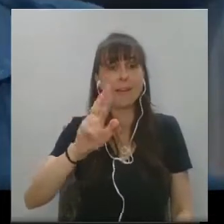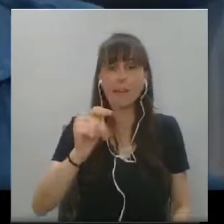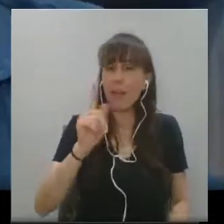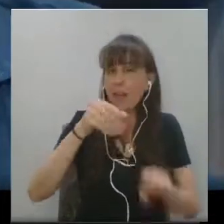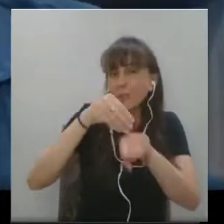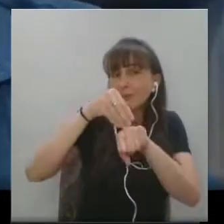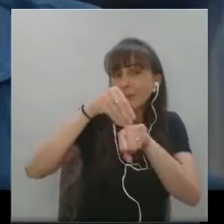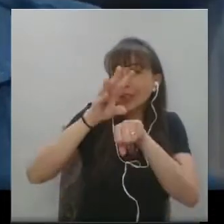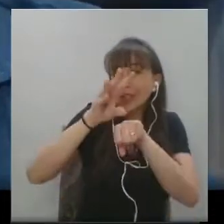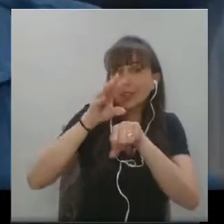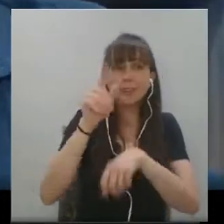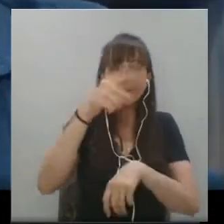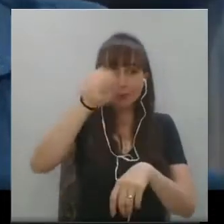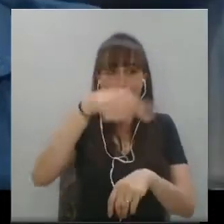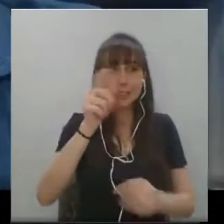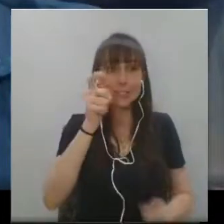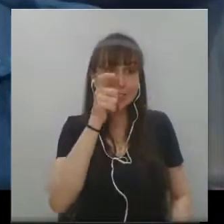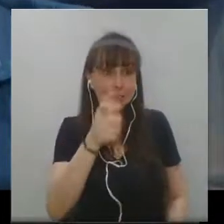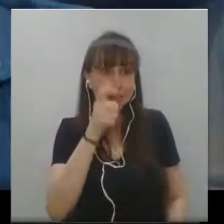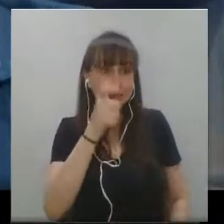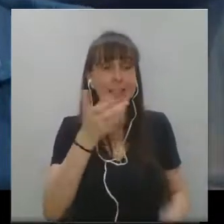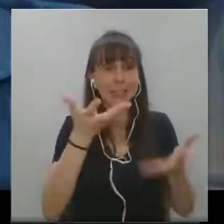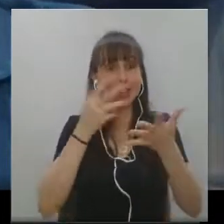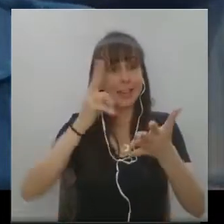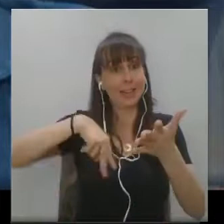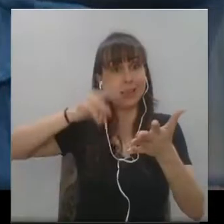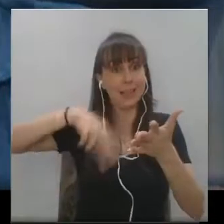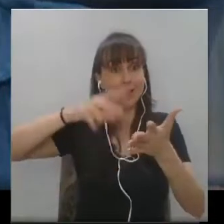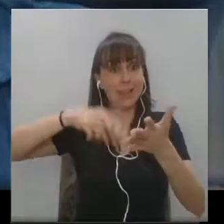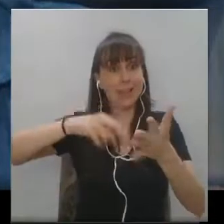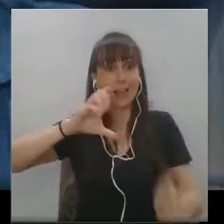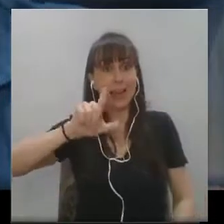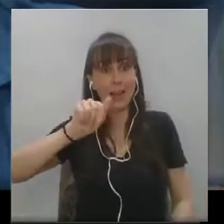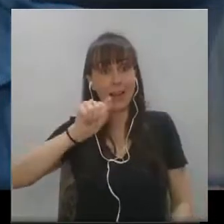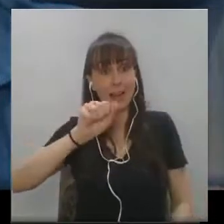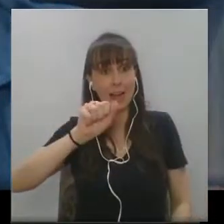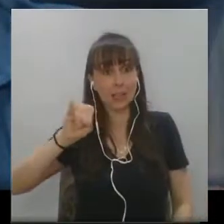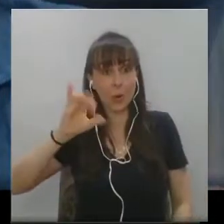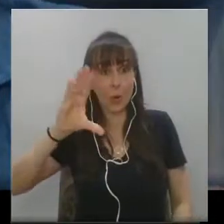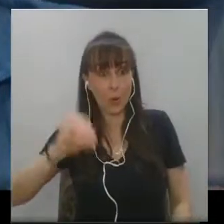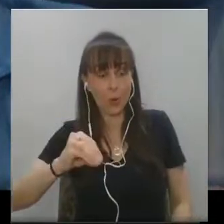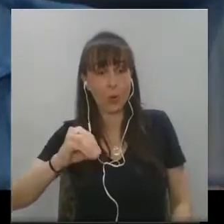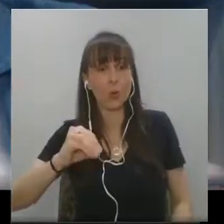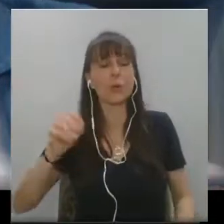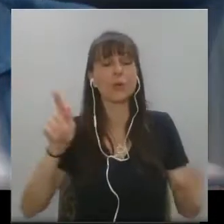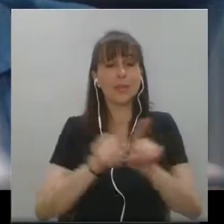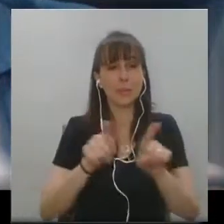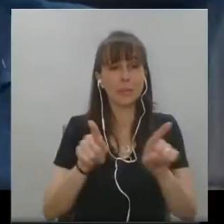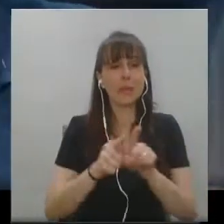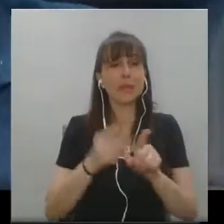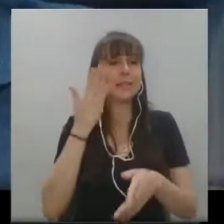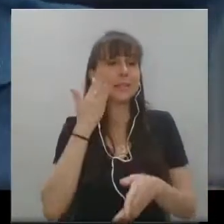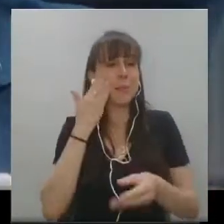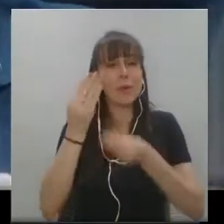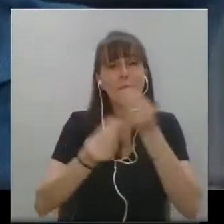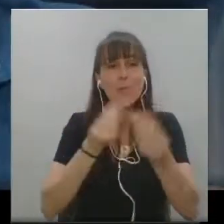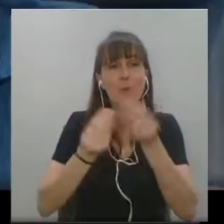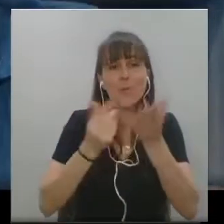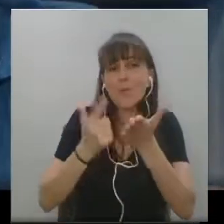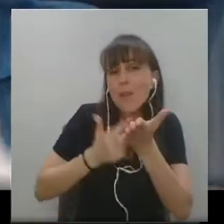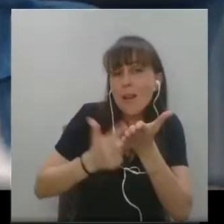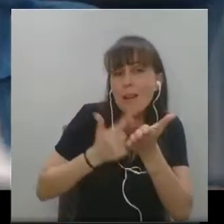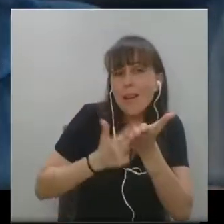dar por enquanto aqui para trazer essa noção sobre como ler um clássico, né? Buscar ler essas obras que eu já